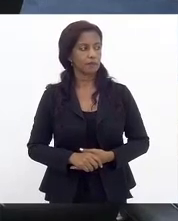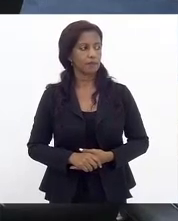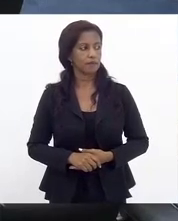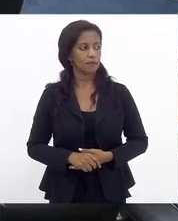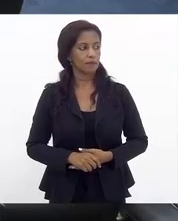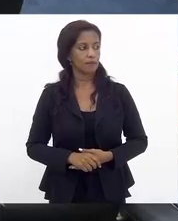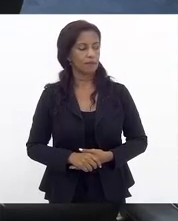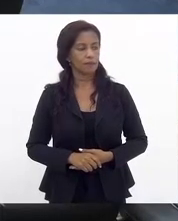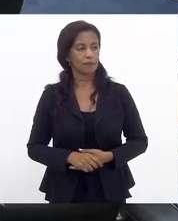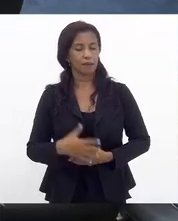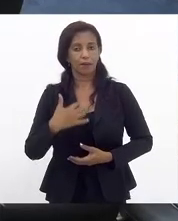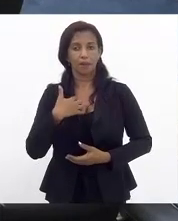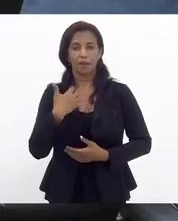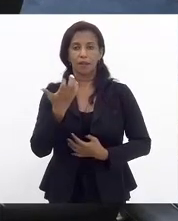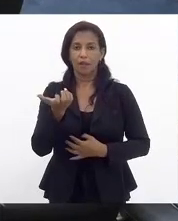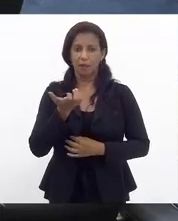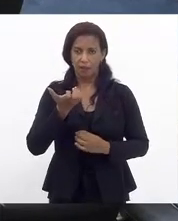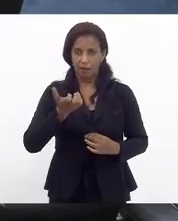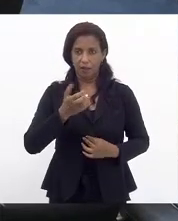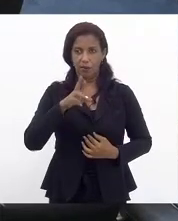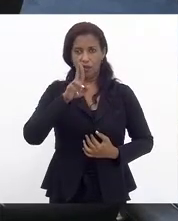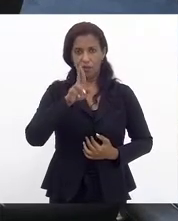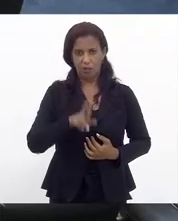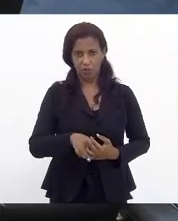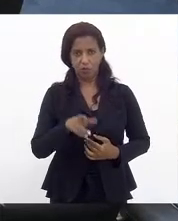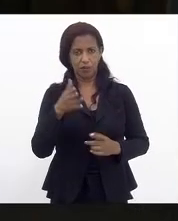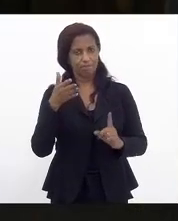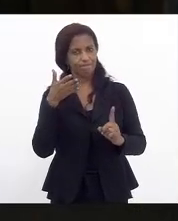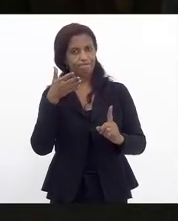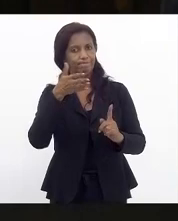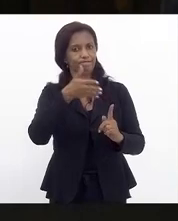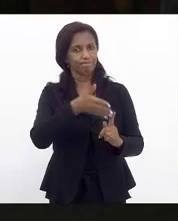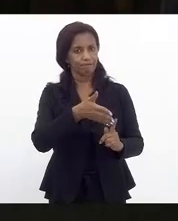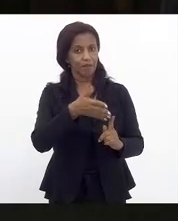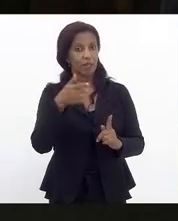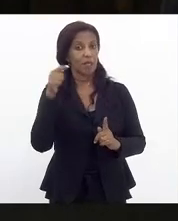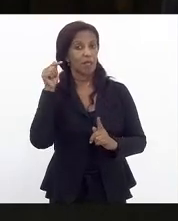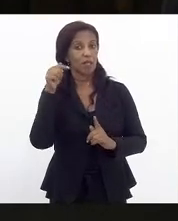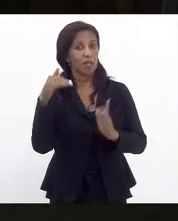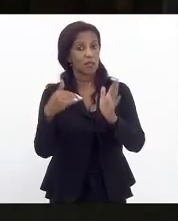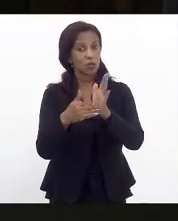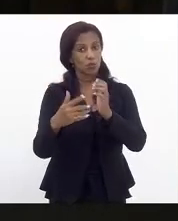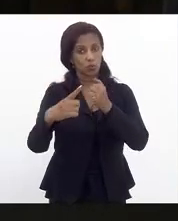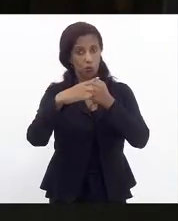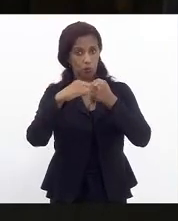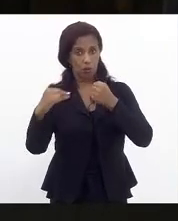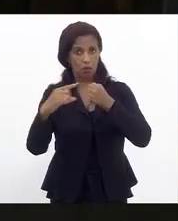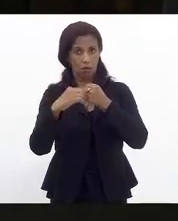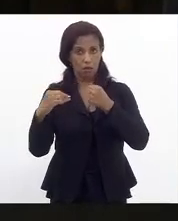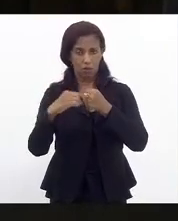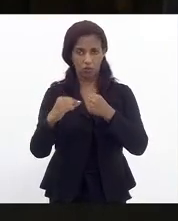e eu quero responder a respeito especificamente deste último artigo igual